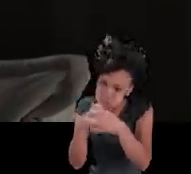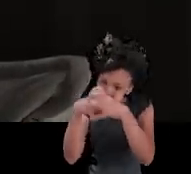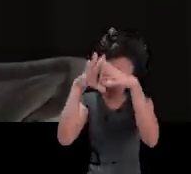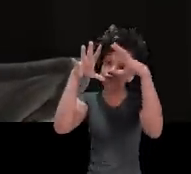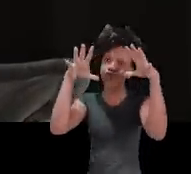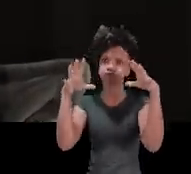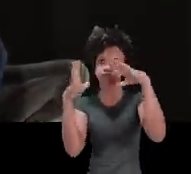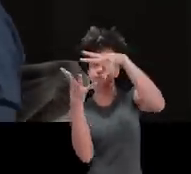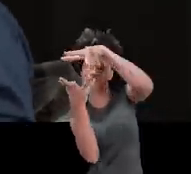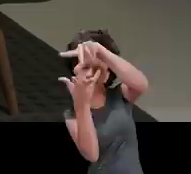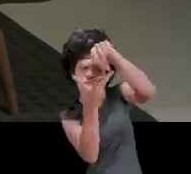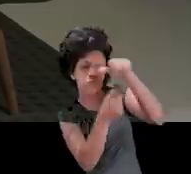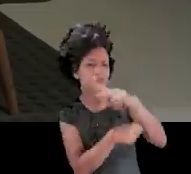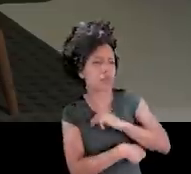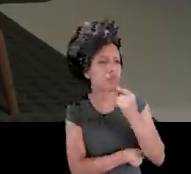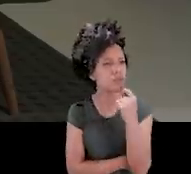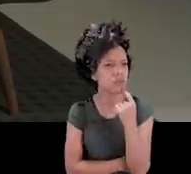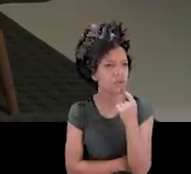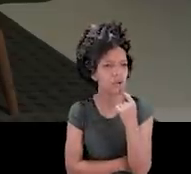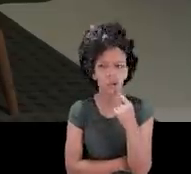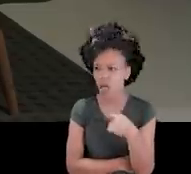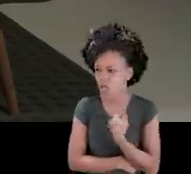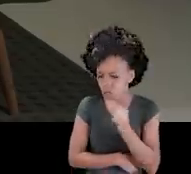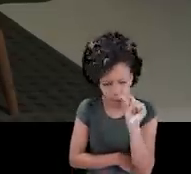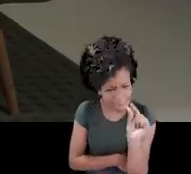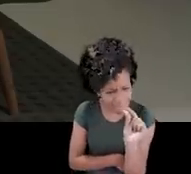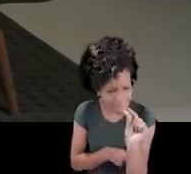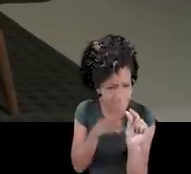Bababá, bababá. Eu falo, maluco, a gente é essa porrinha